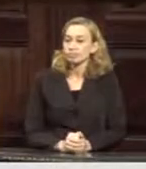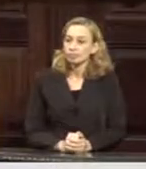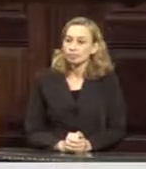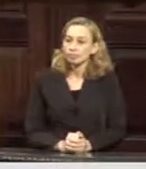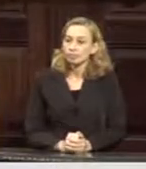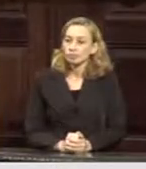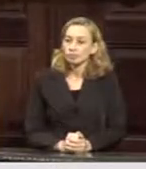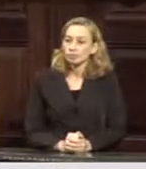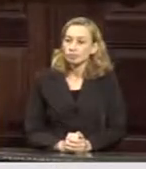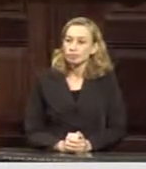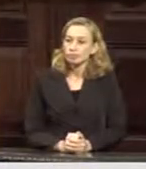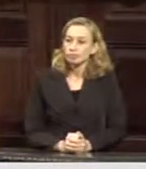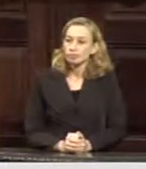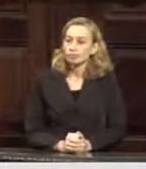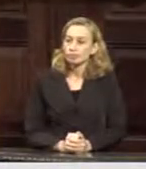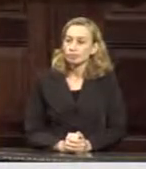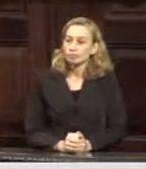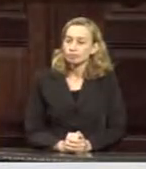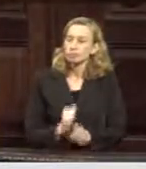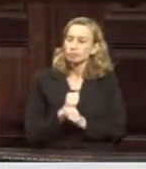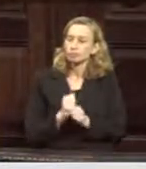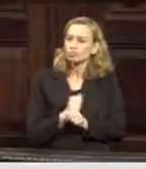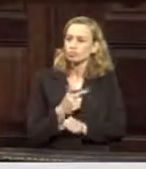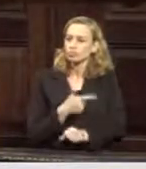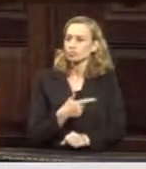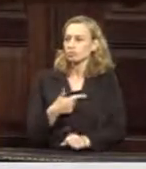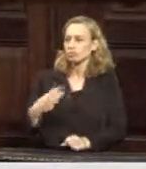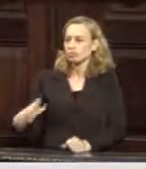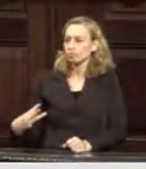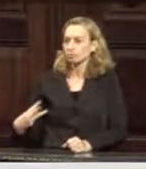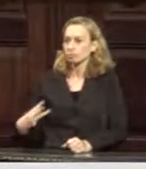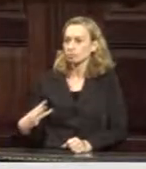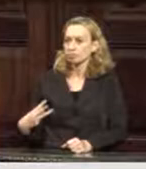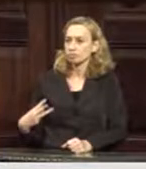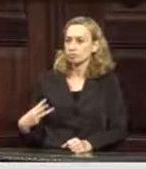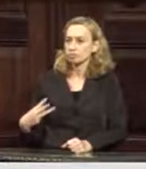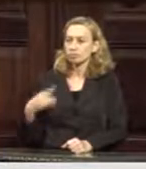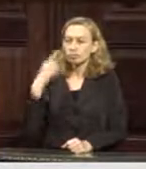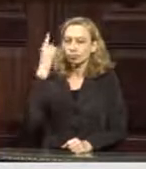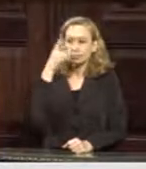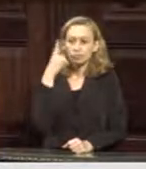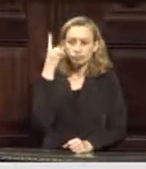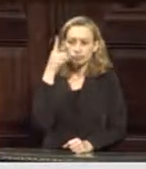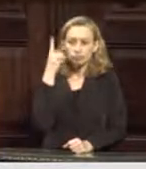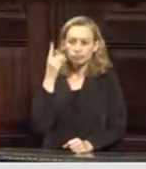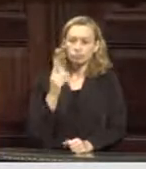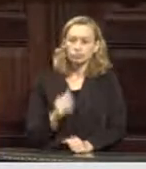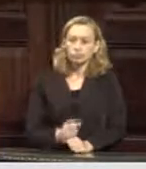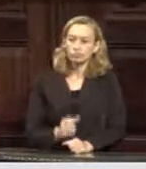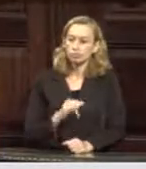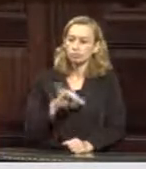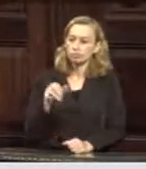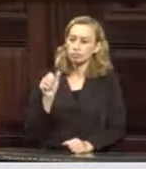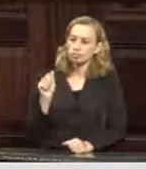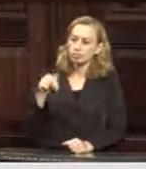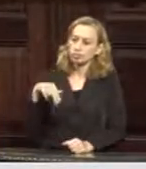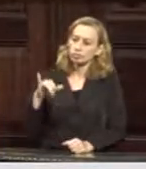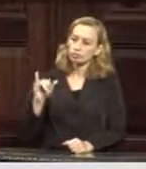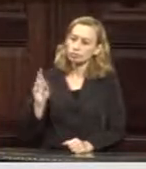No ano de 2013, deputado Jânio Mendes,